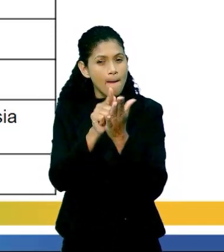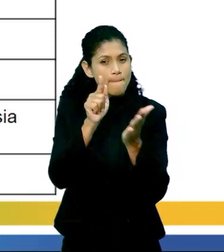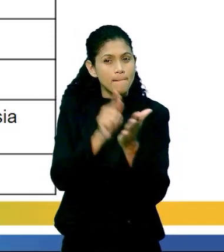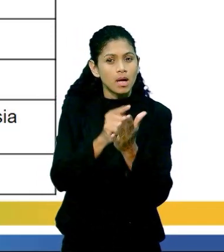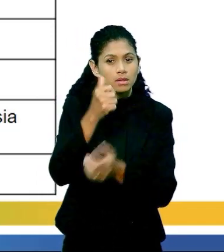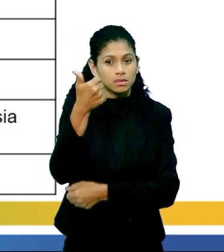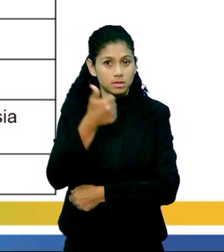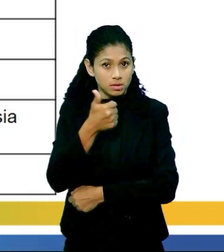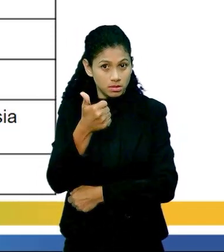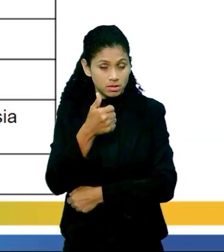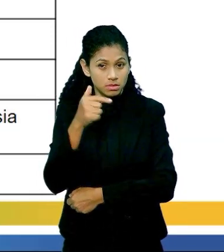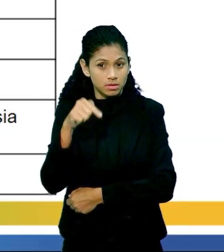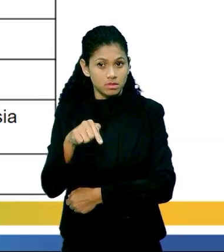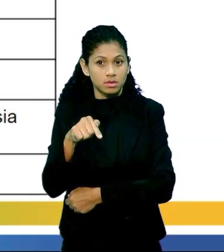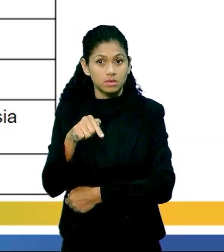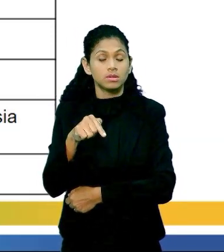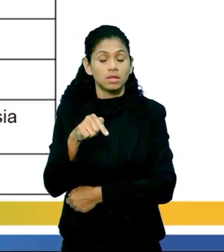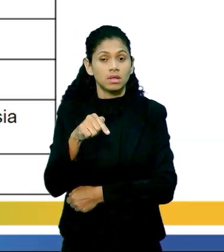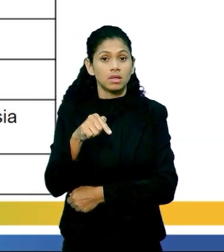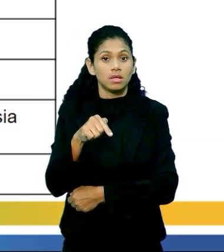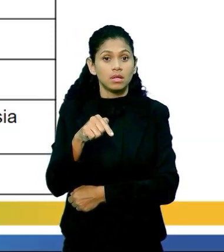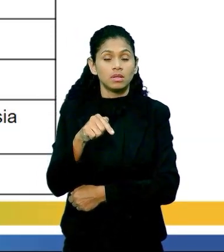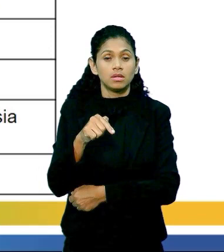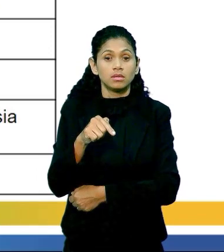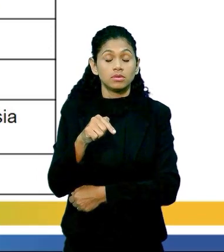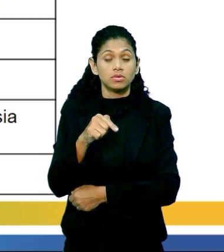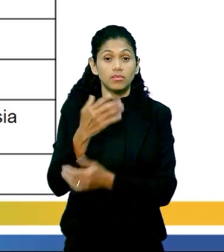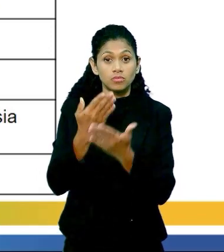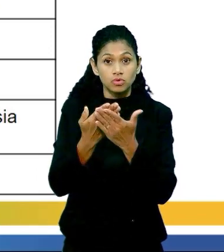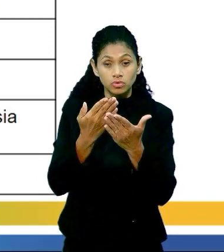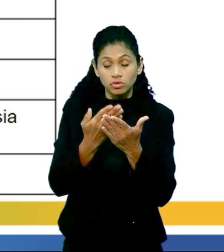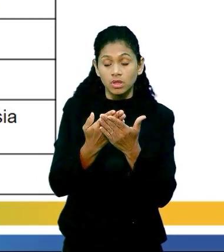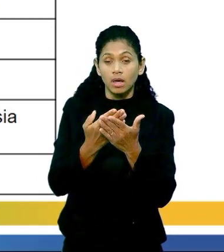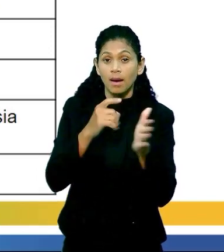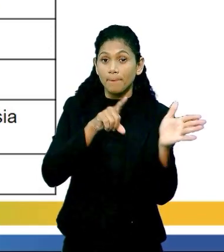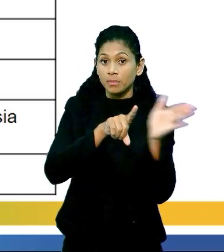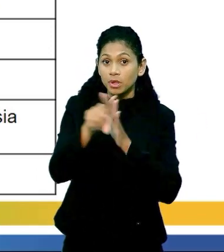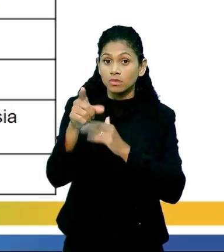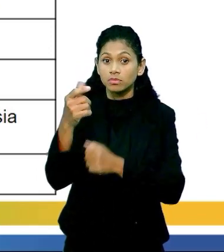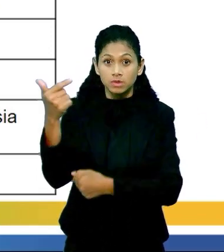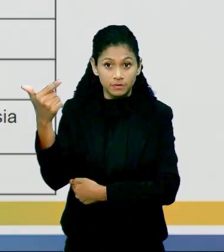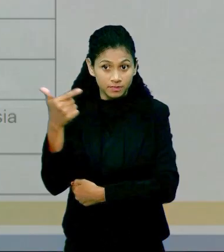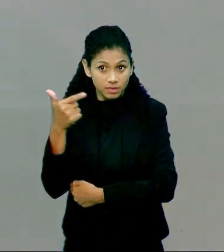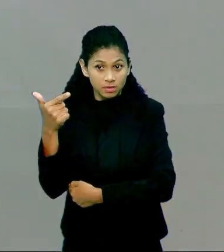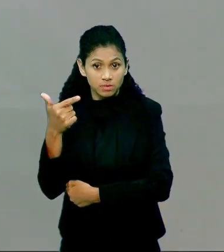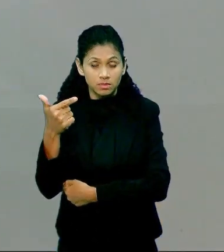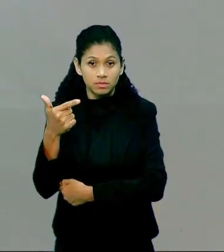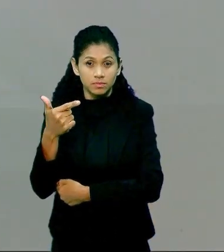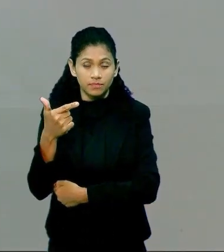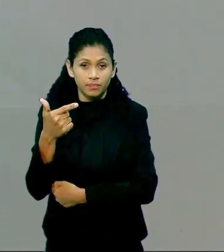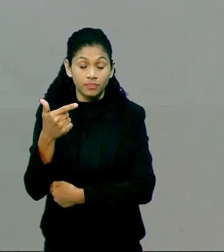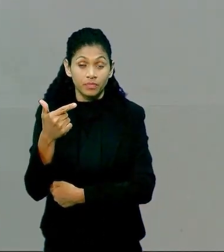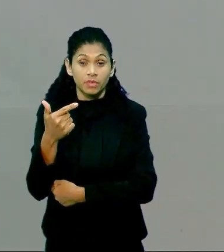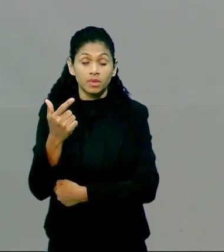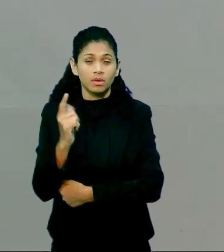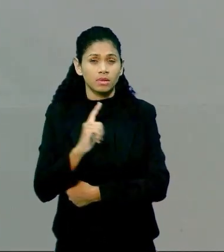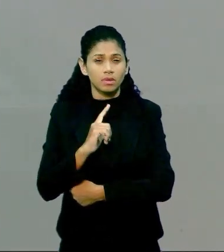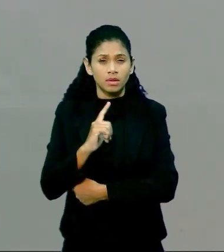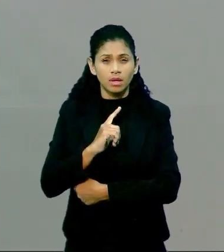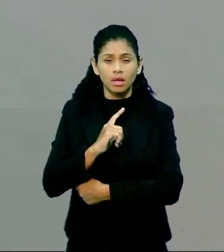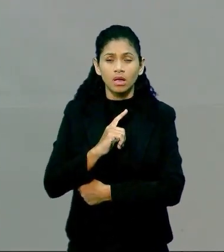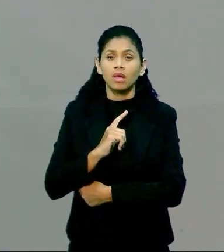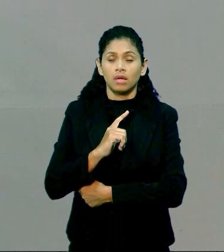a questão 22, tá? Observe que ela está um pouco diferente aí do livro de vocês, galera, mas é porque eu fiz